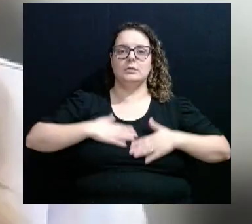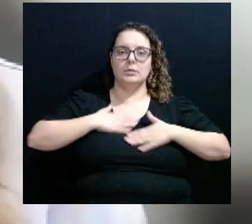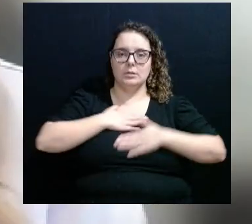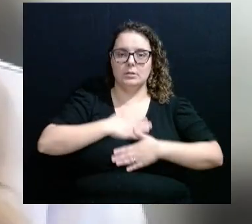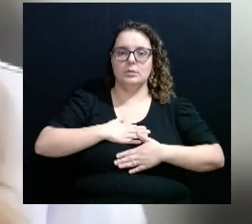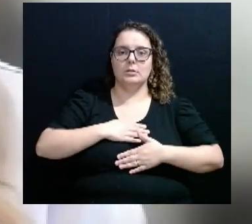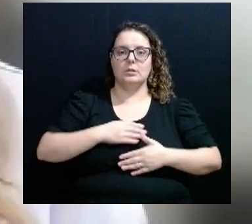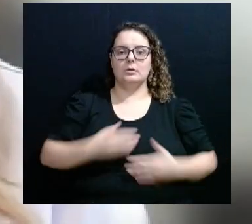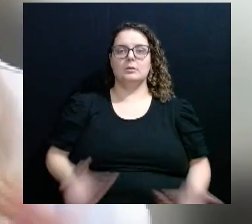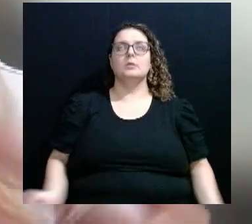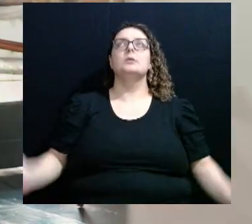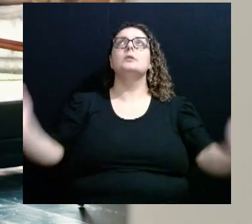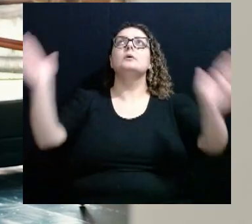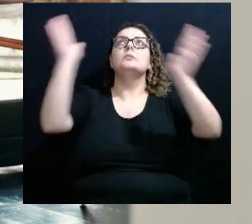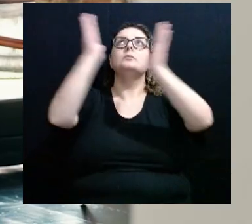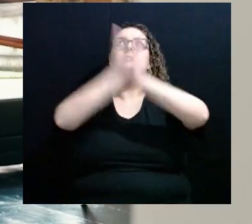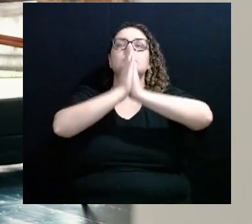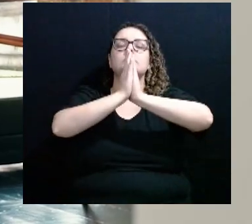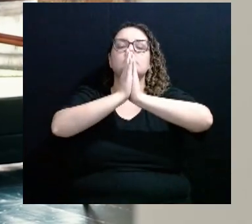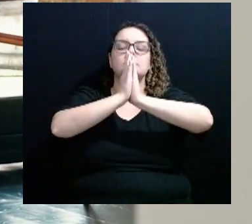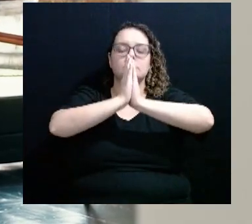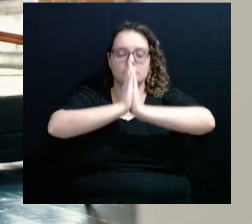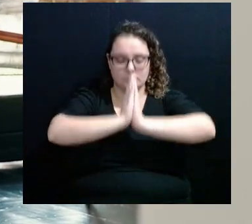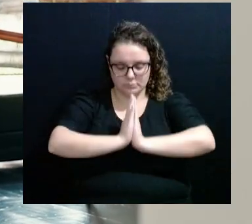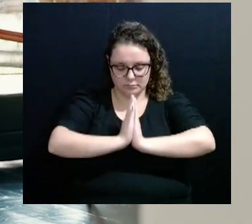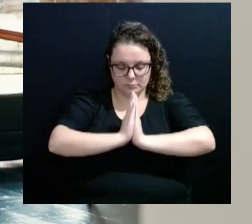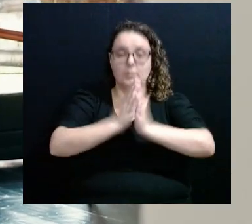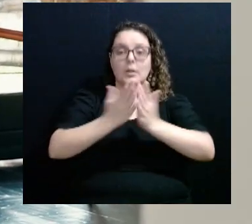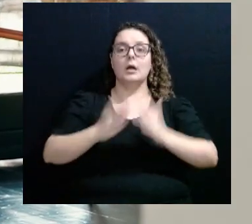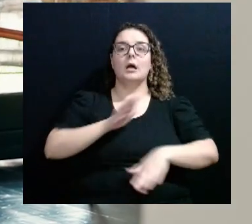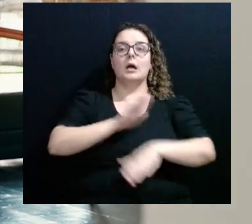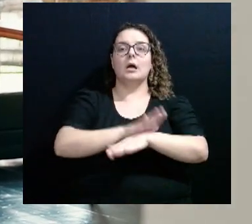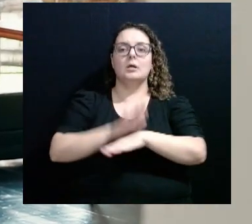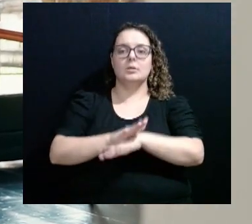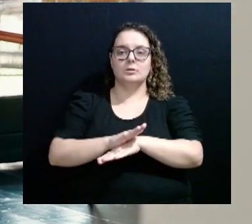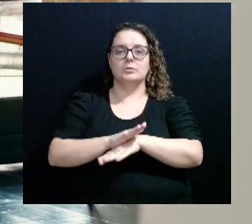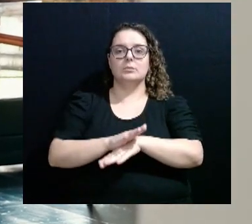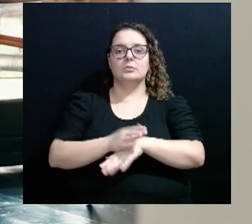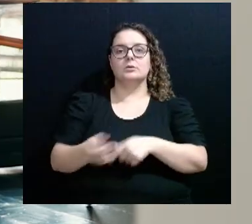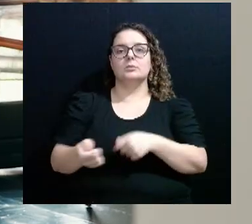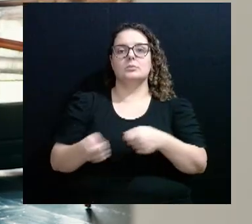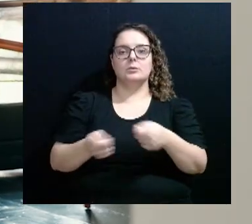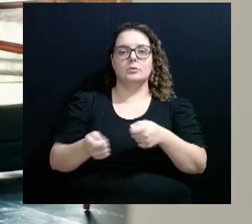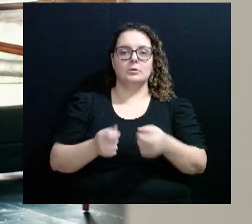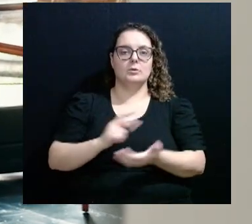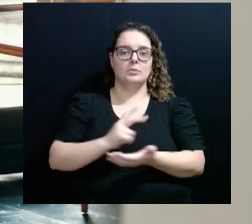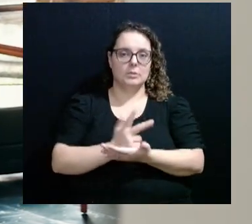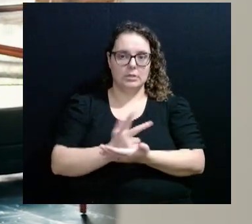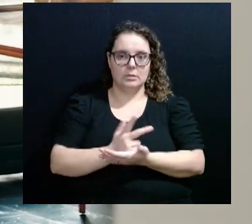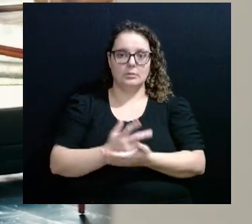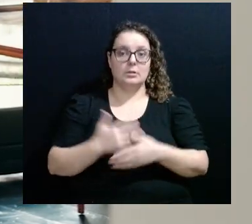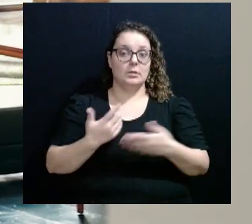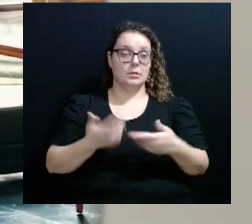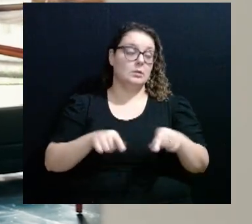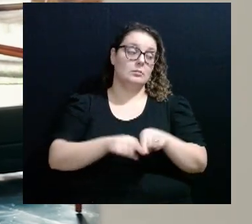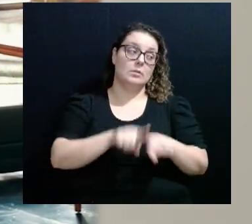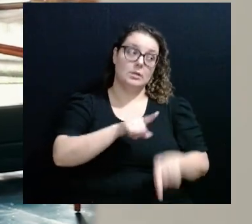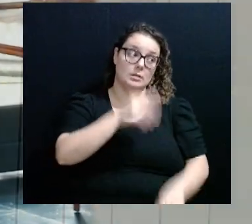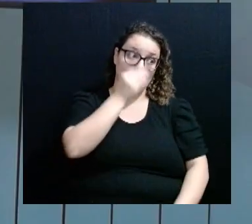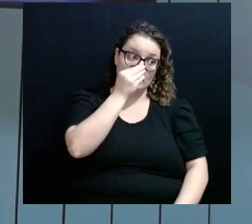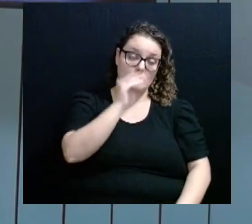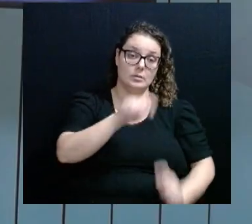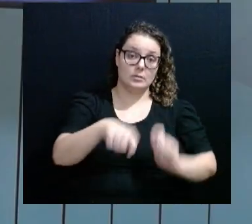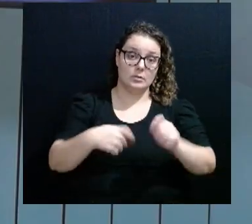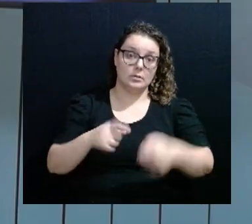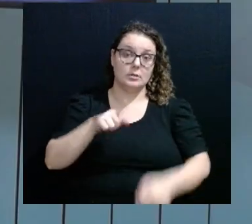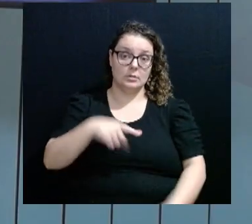para a pessoa, fazer uma yoga, isso ajuda no controle das convulsões. Além disso,